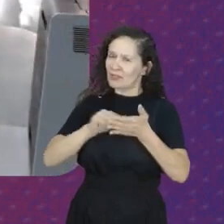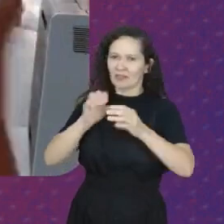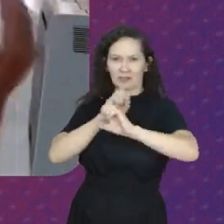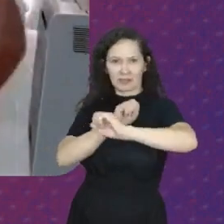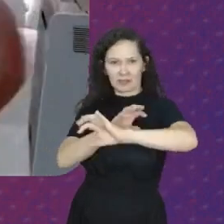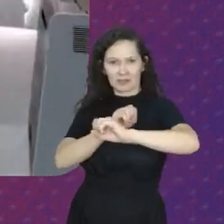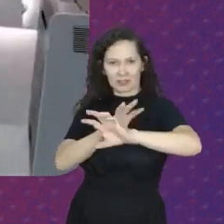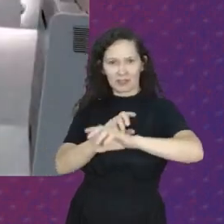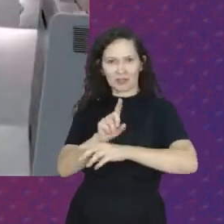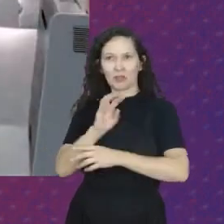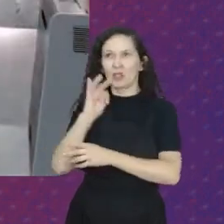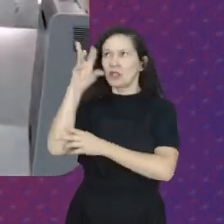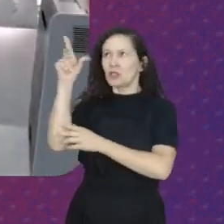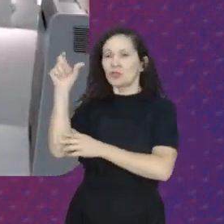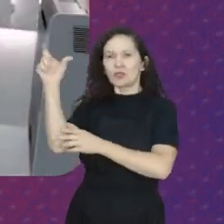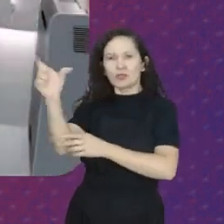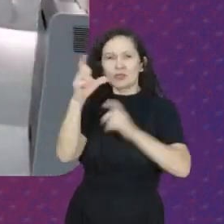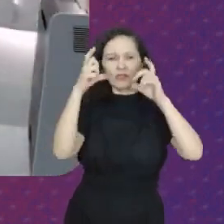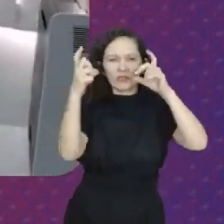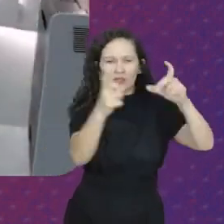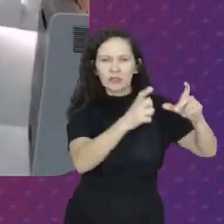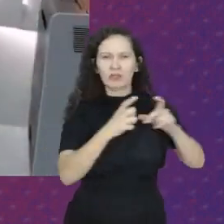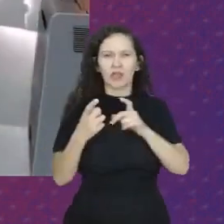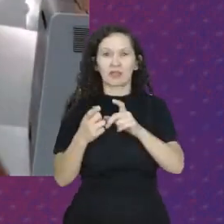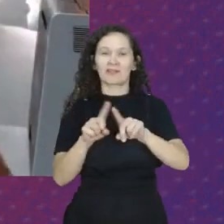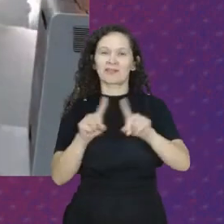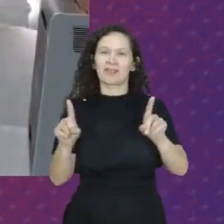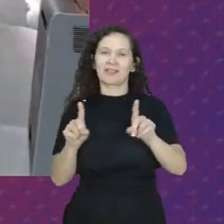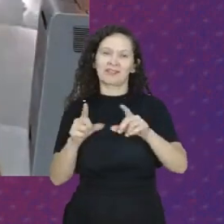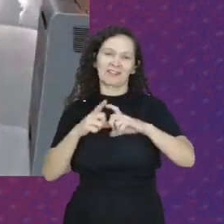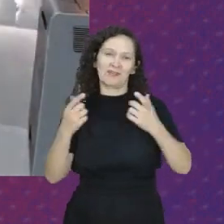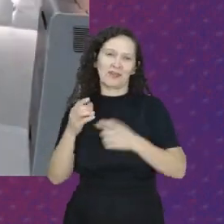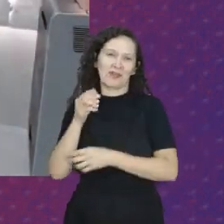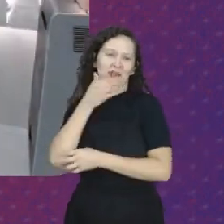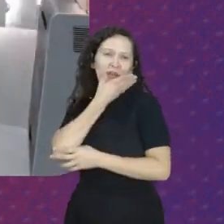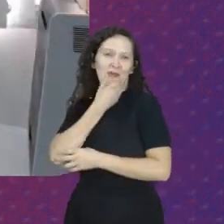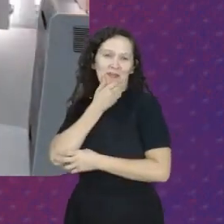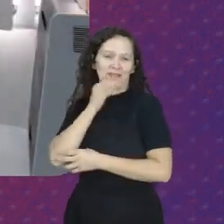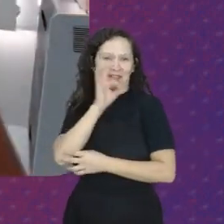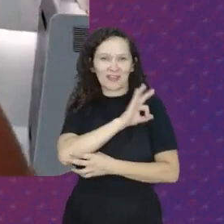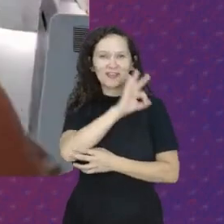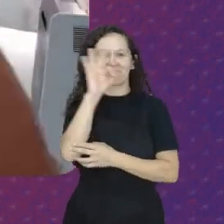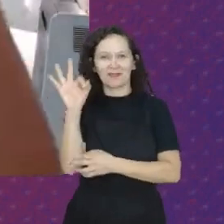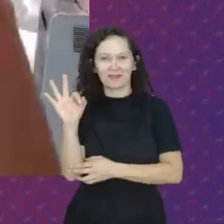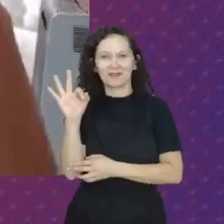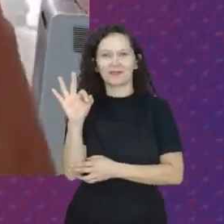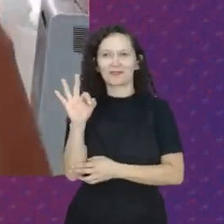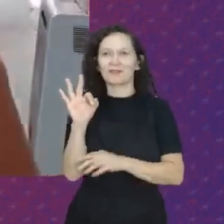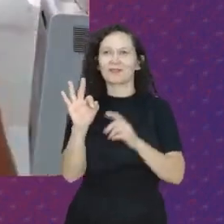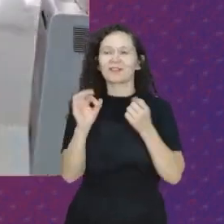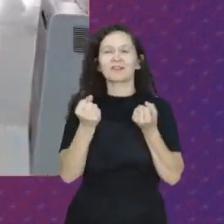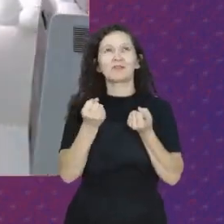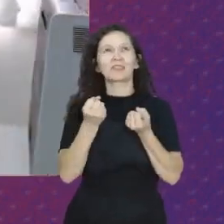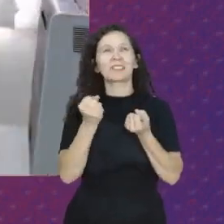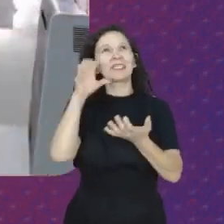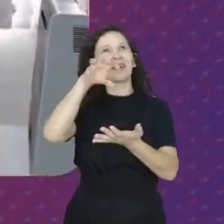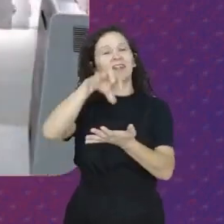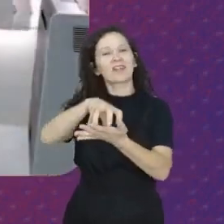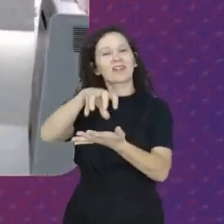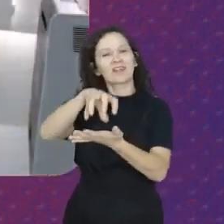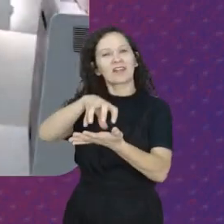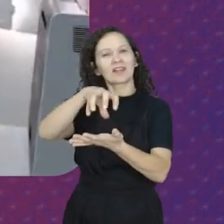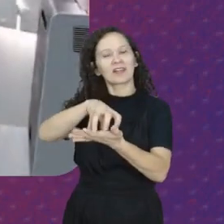educação e todo o seu staff também composto por homens. E aí nós vamos do nível central,